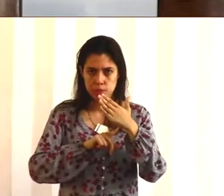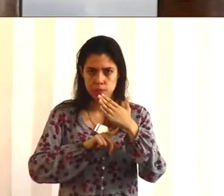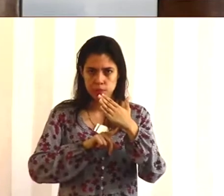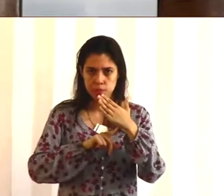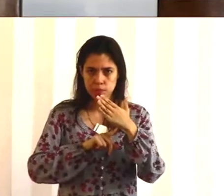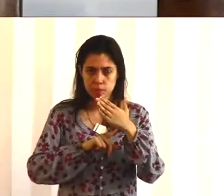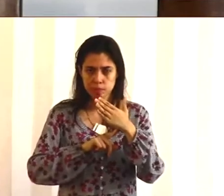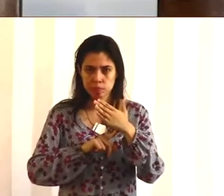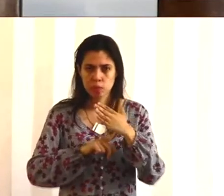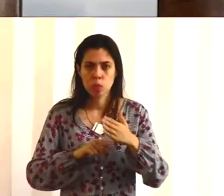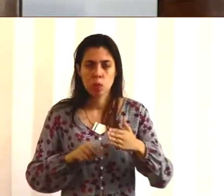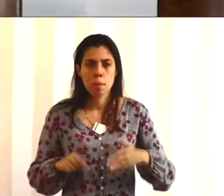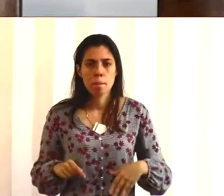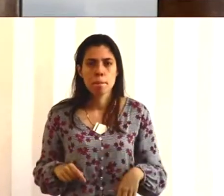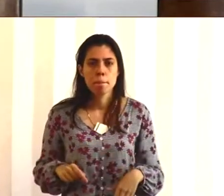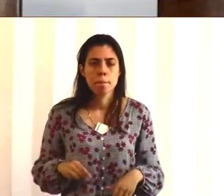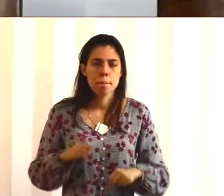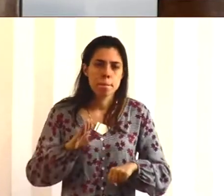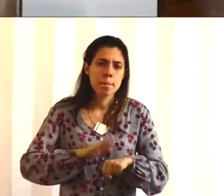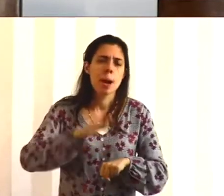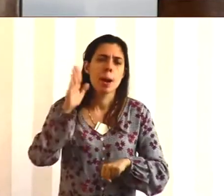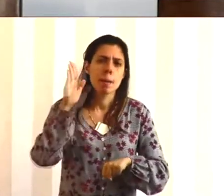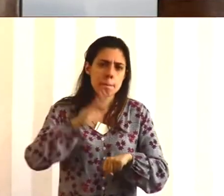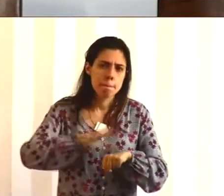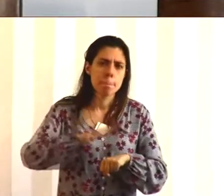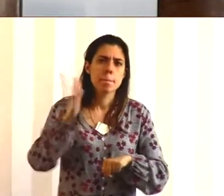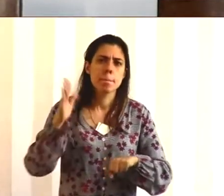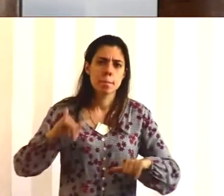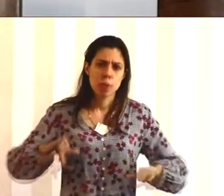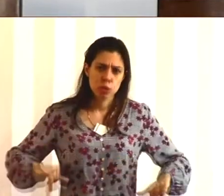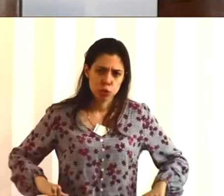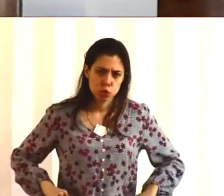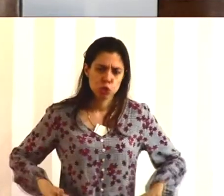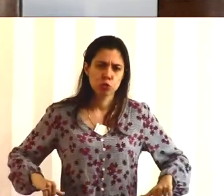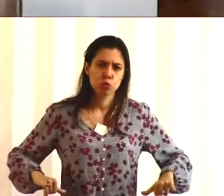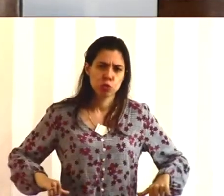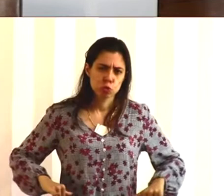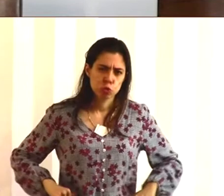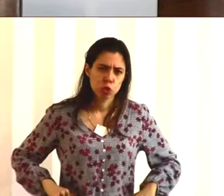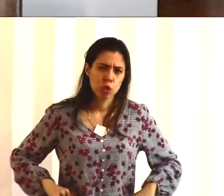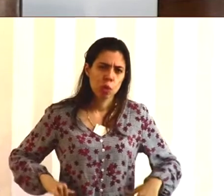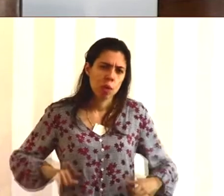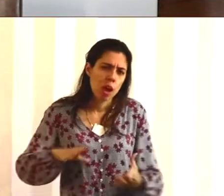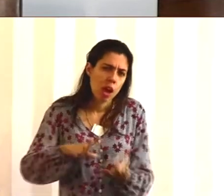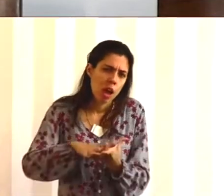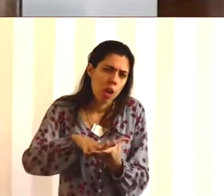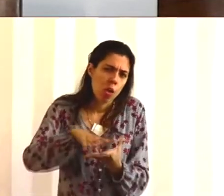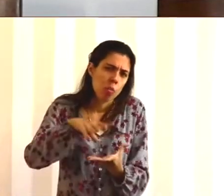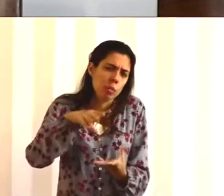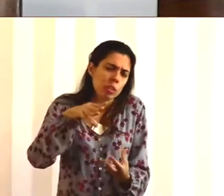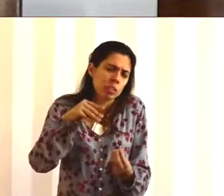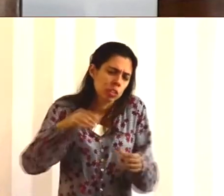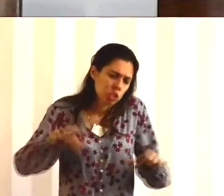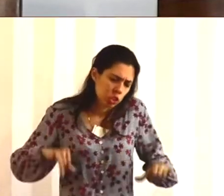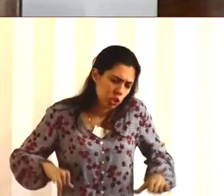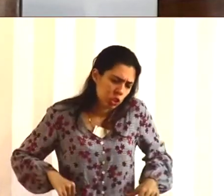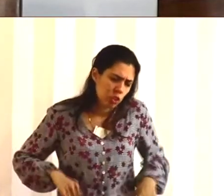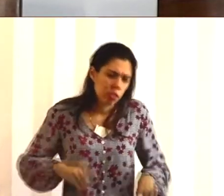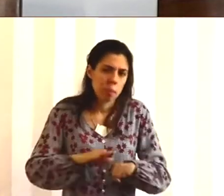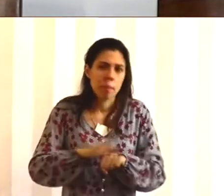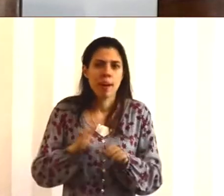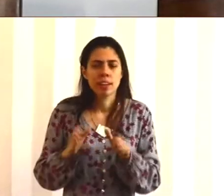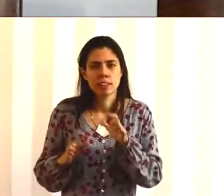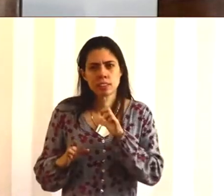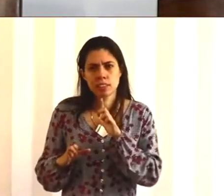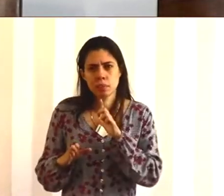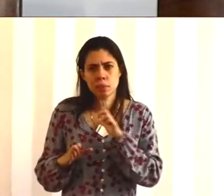em nossos sofrimentos, mais nós vamos definhar em nossa alma. Ed Welch, em seu